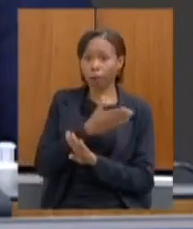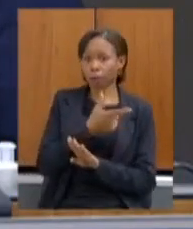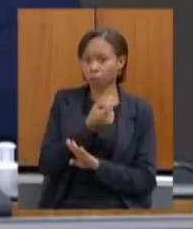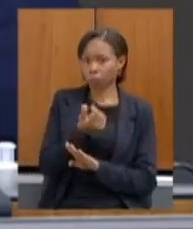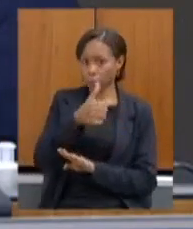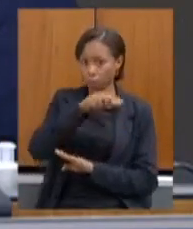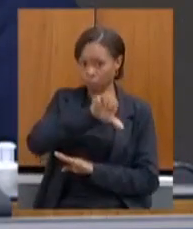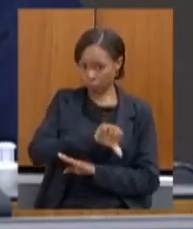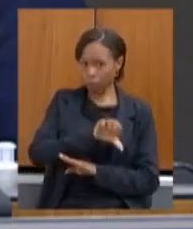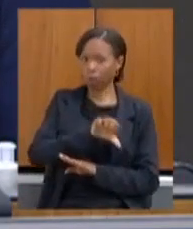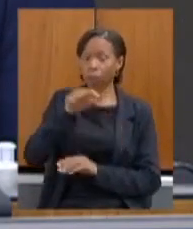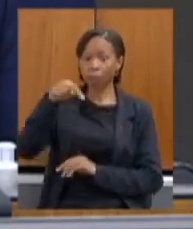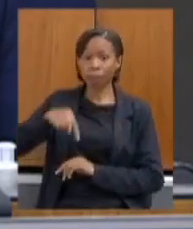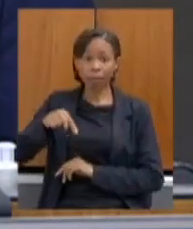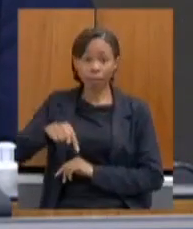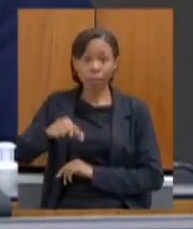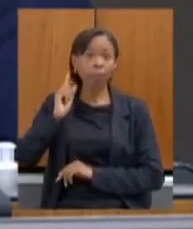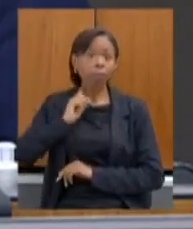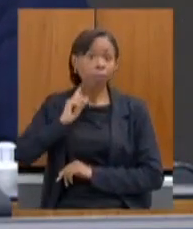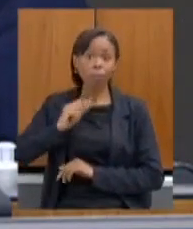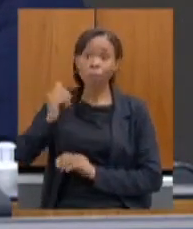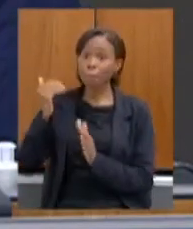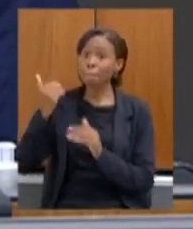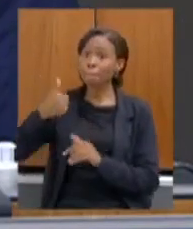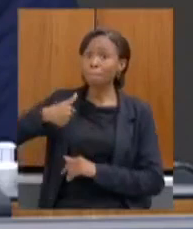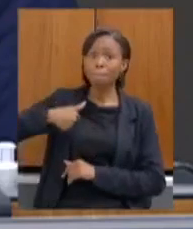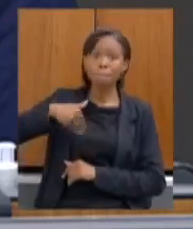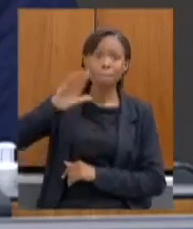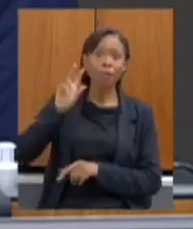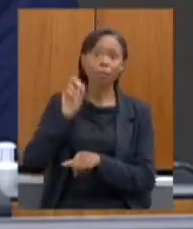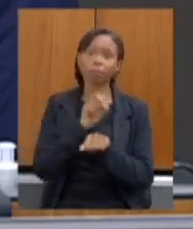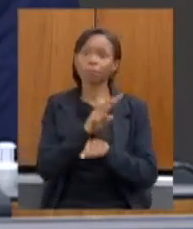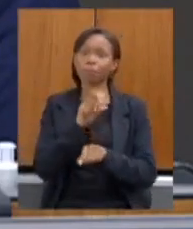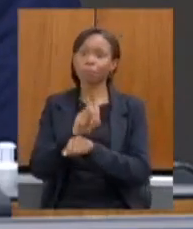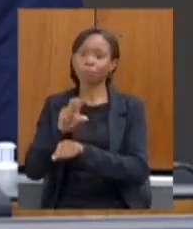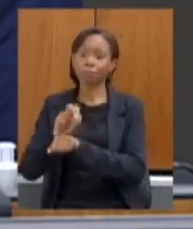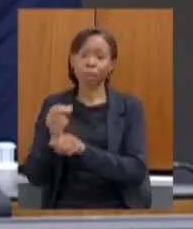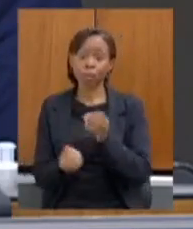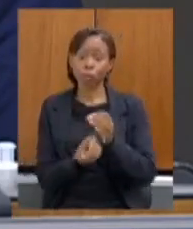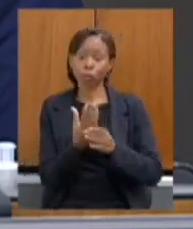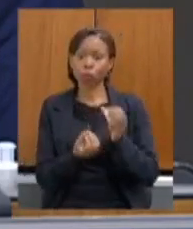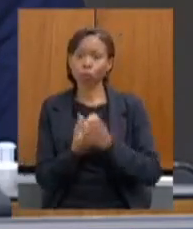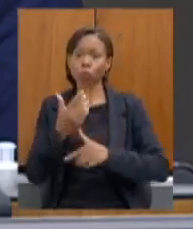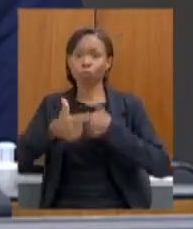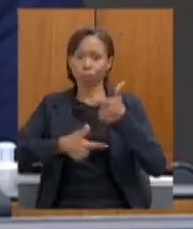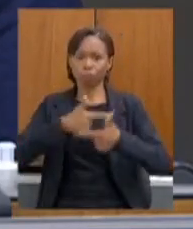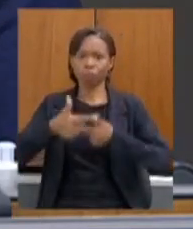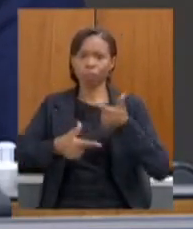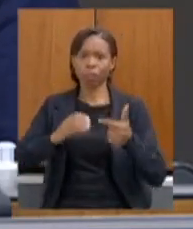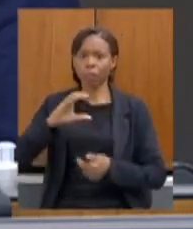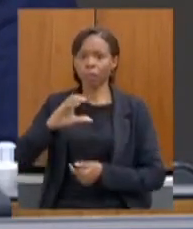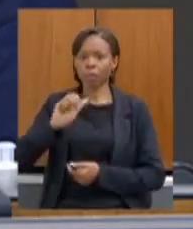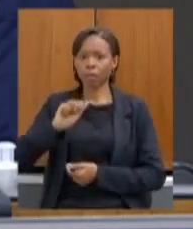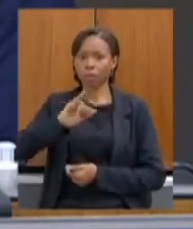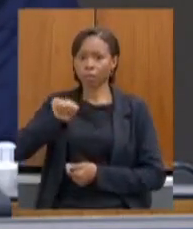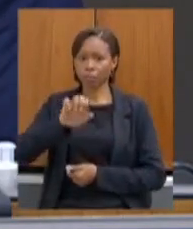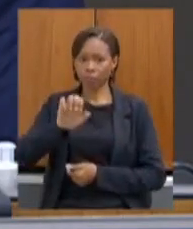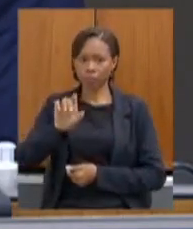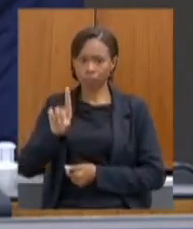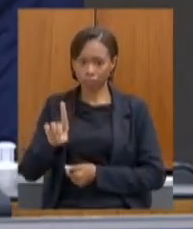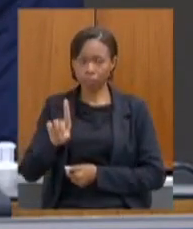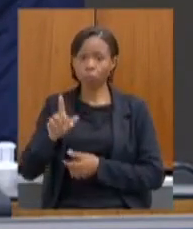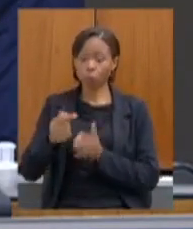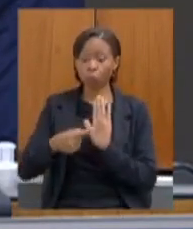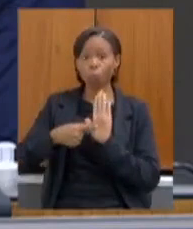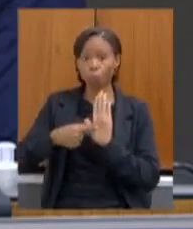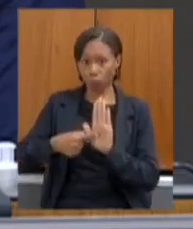foi um dos Estados do país que mais gerou empregos. O Caged, que é quem divulga o balanço líquido de empregos no